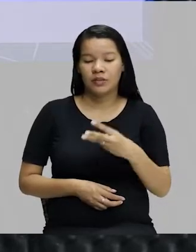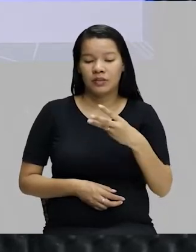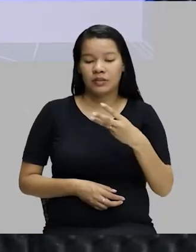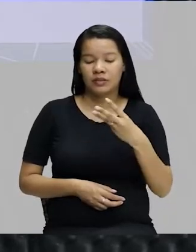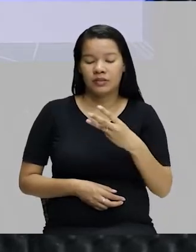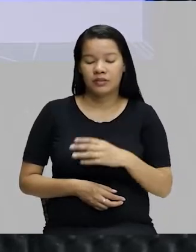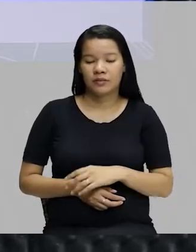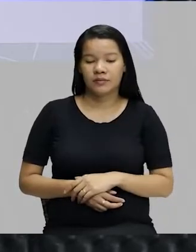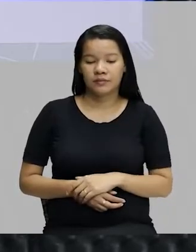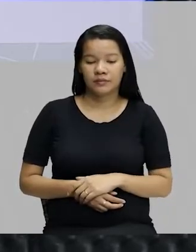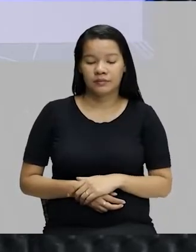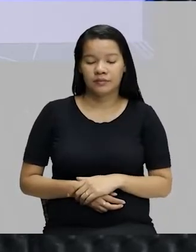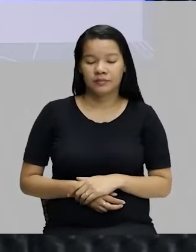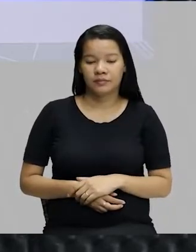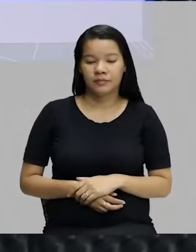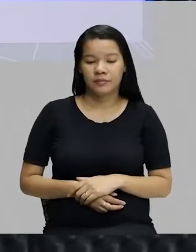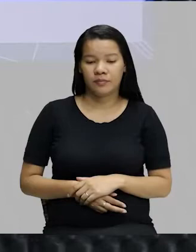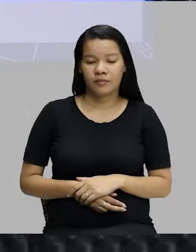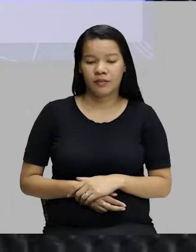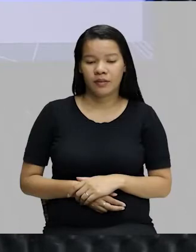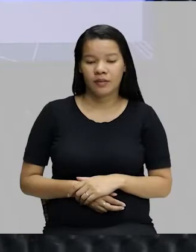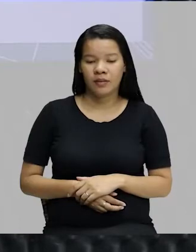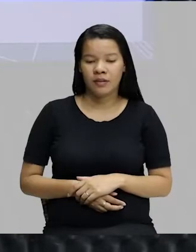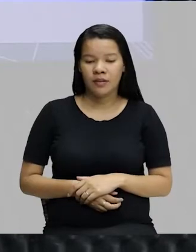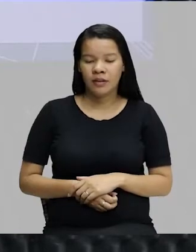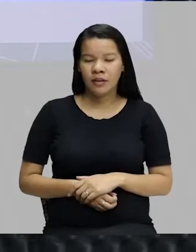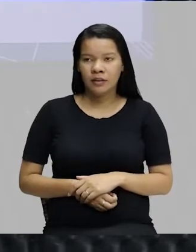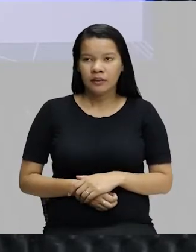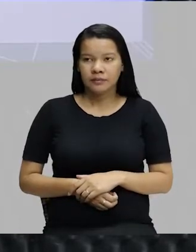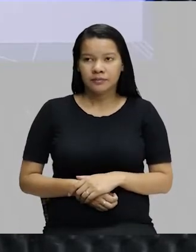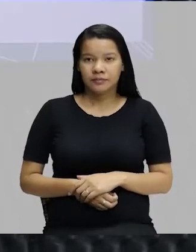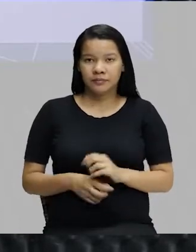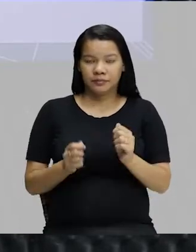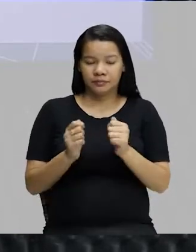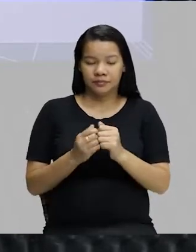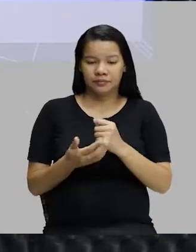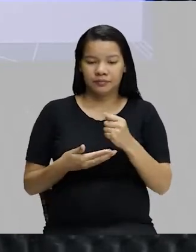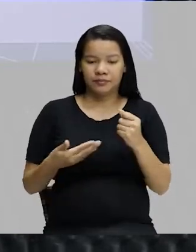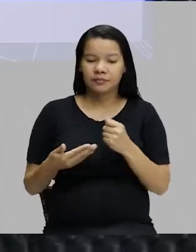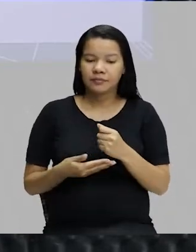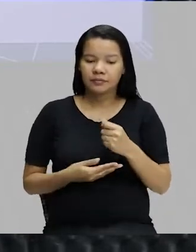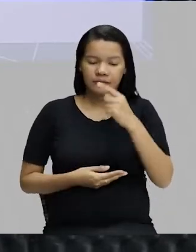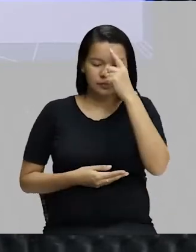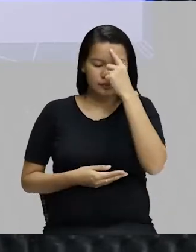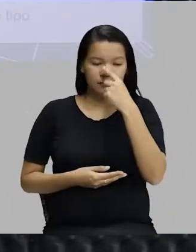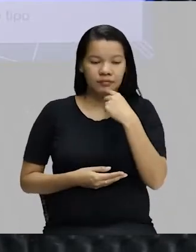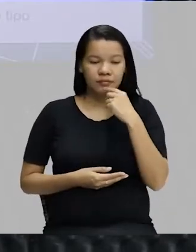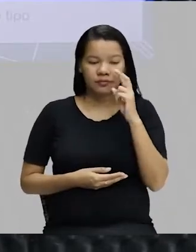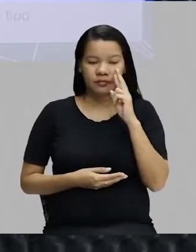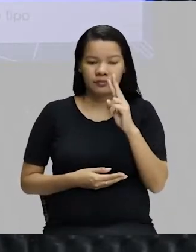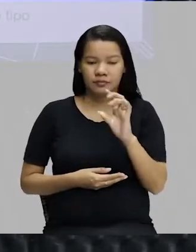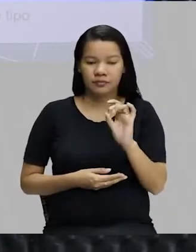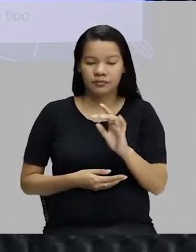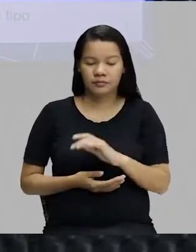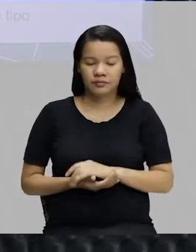chapa grossa de chumbo ou concreto. Turminha, com base nessa figura, olha só.